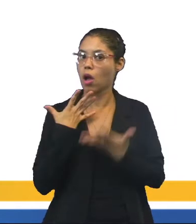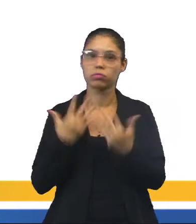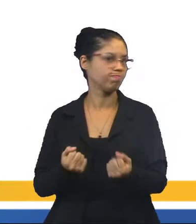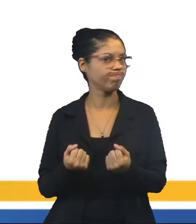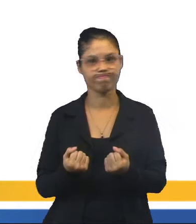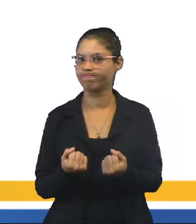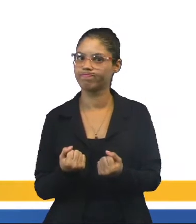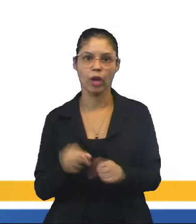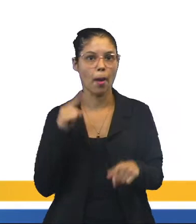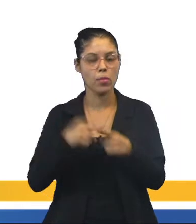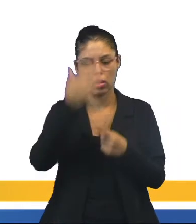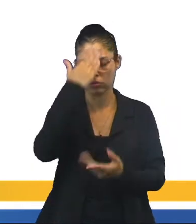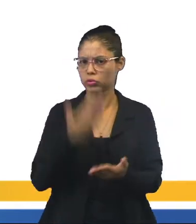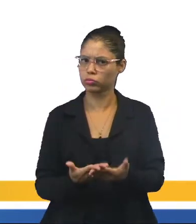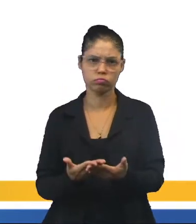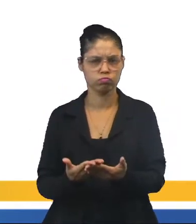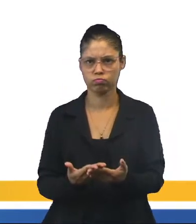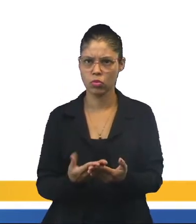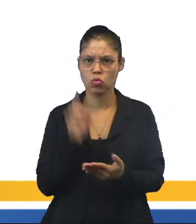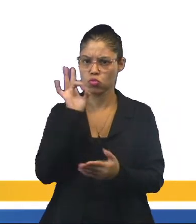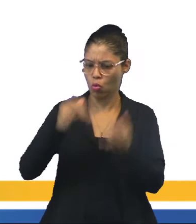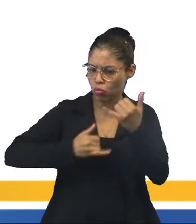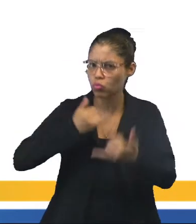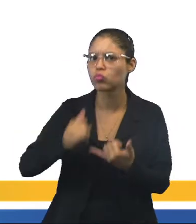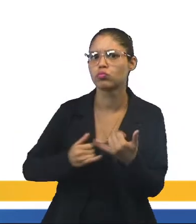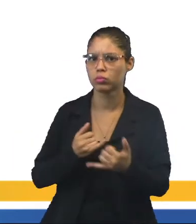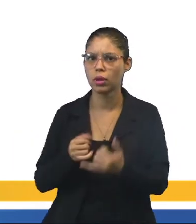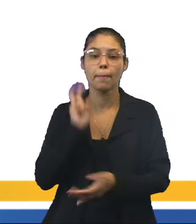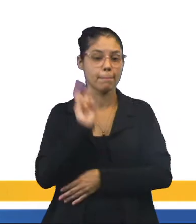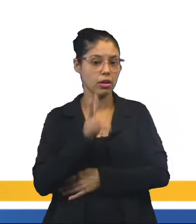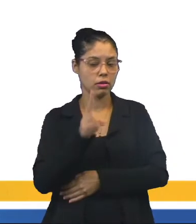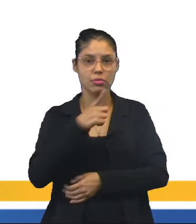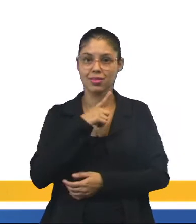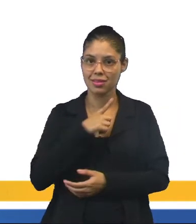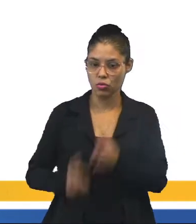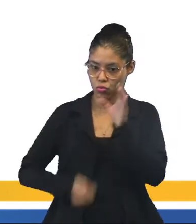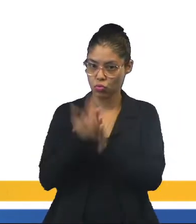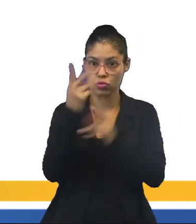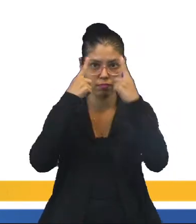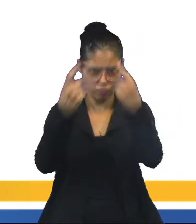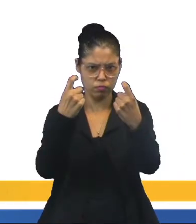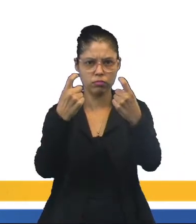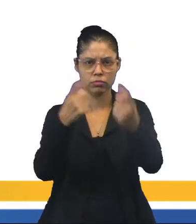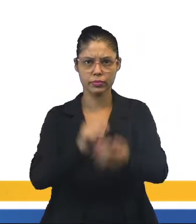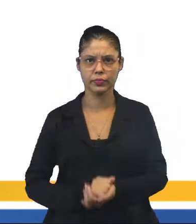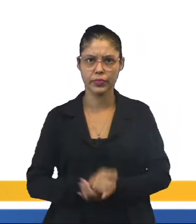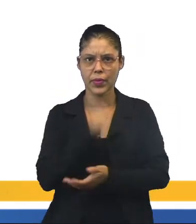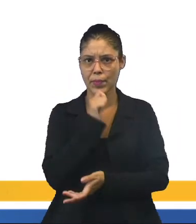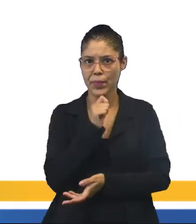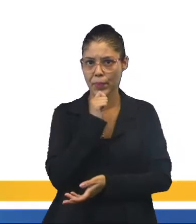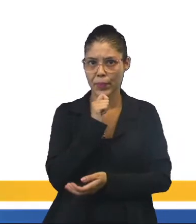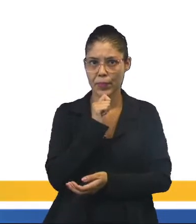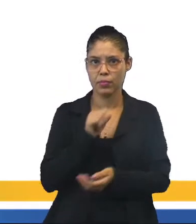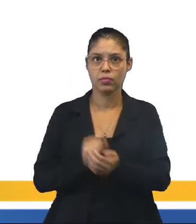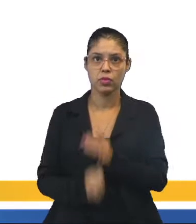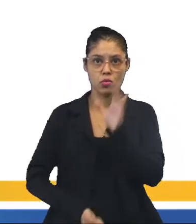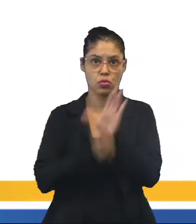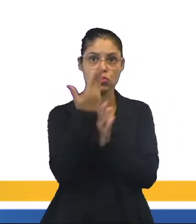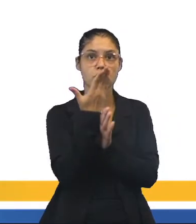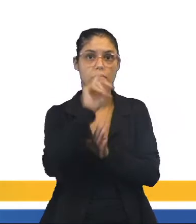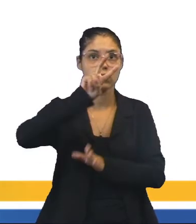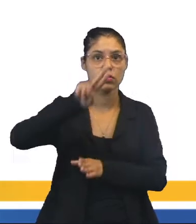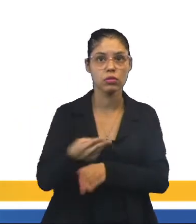não acredito que esses jogos por si só mesmo gerem violência. Quando Counter-Strike foi lançado